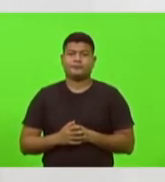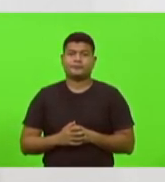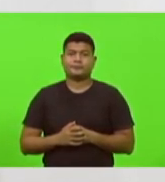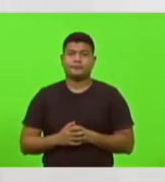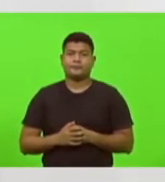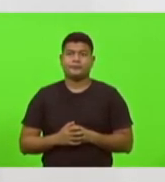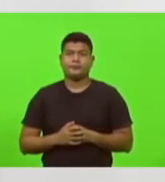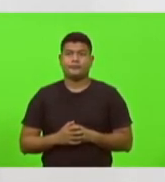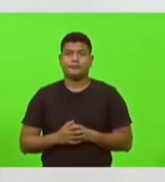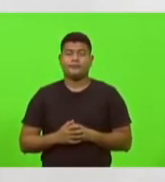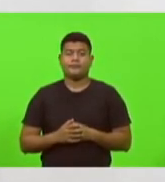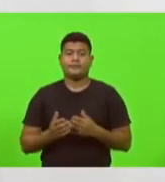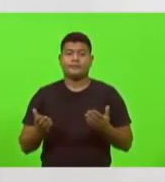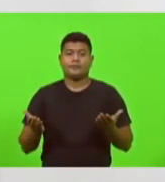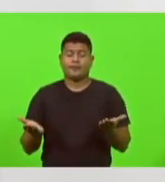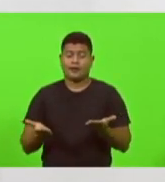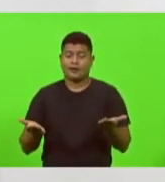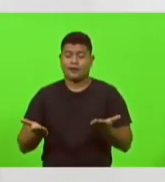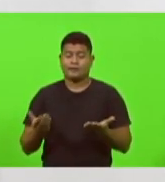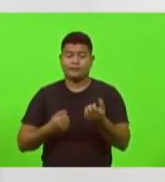e em 2021,